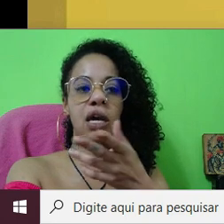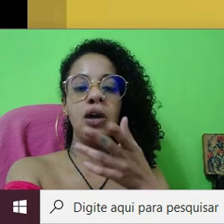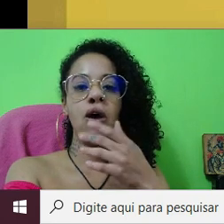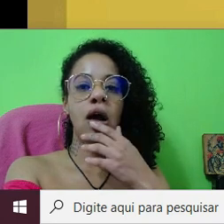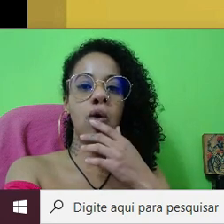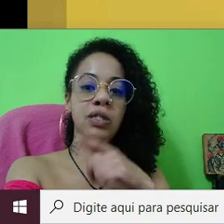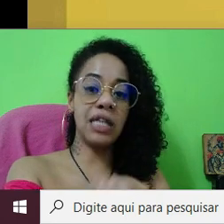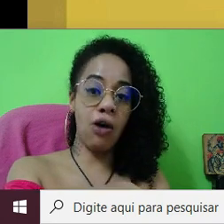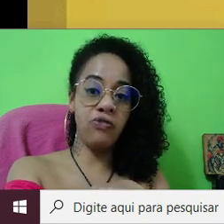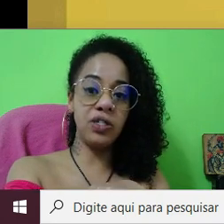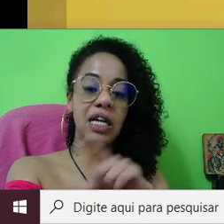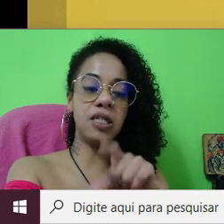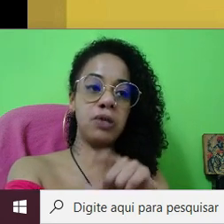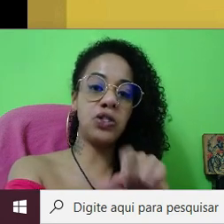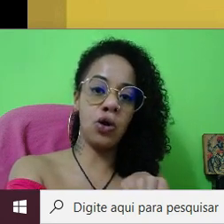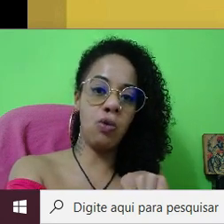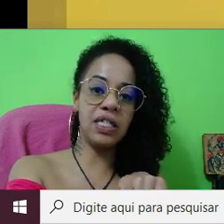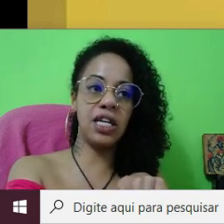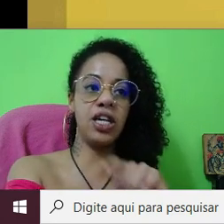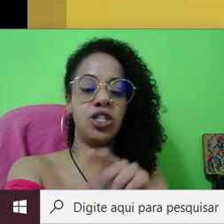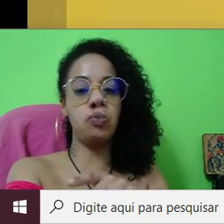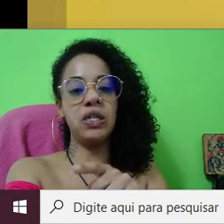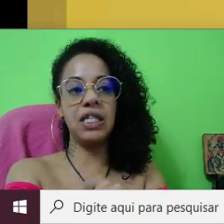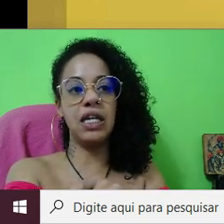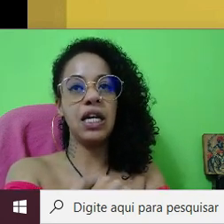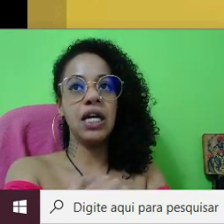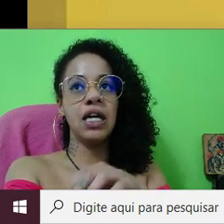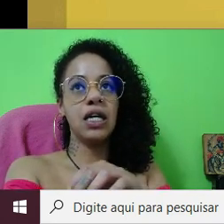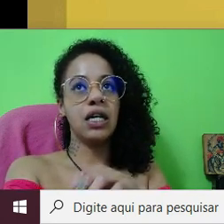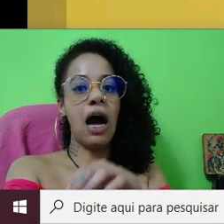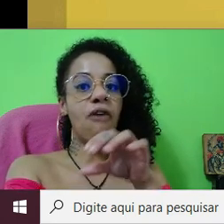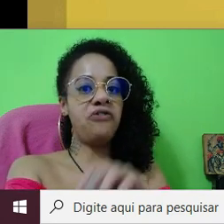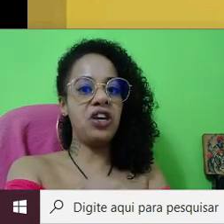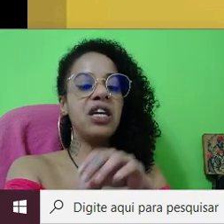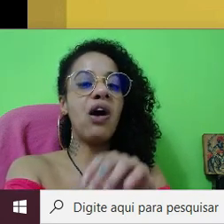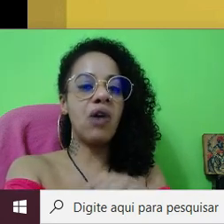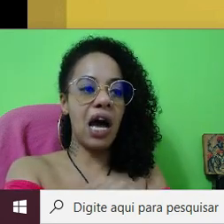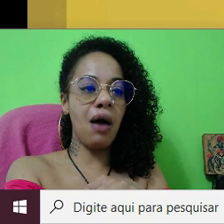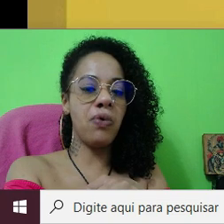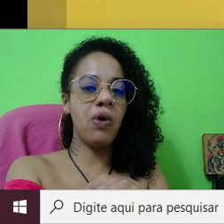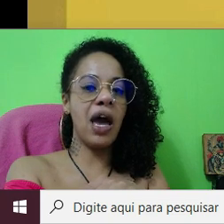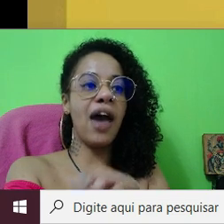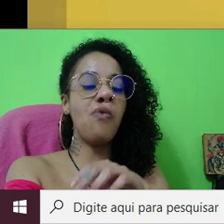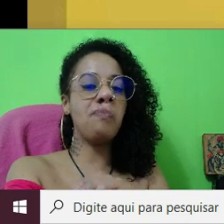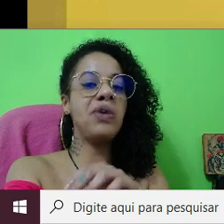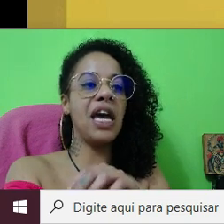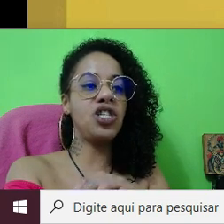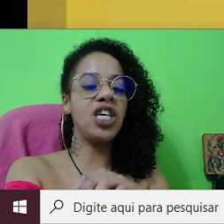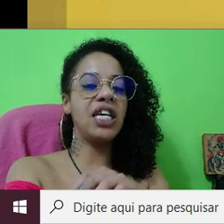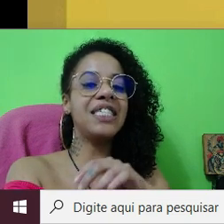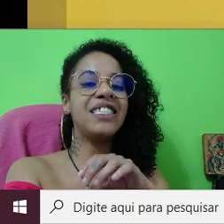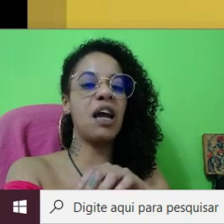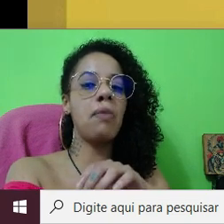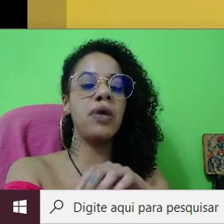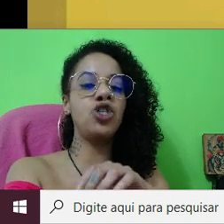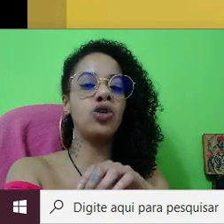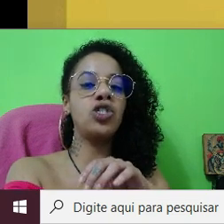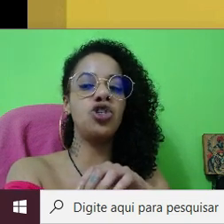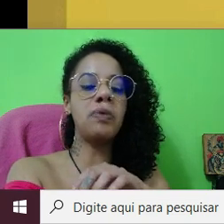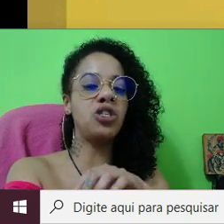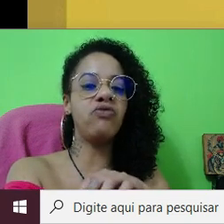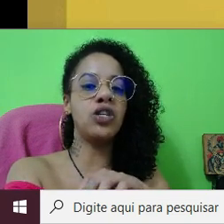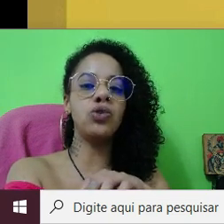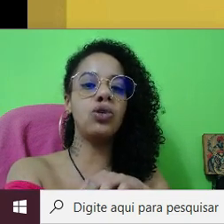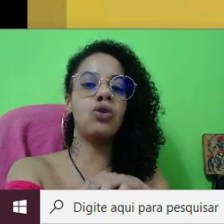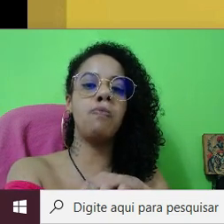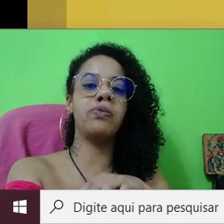né pode ter os alvos das pessoas que tipo assim ao fim e ao cabo é um ambiente extremamente